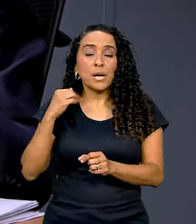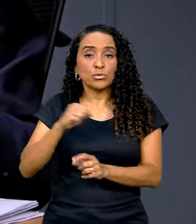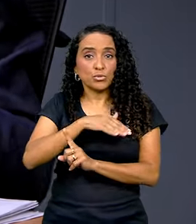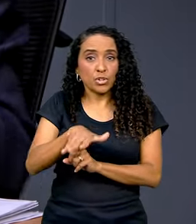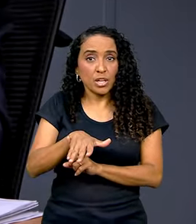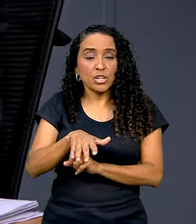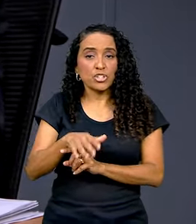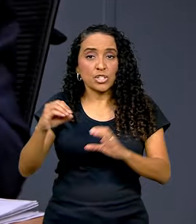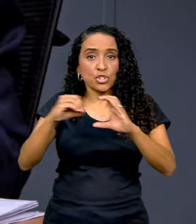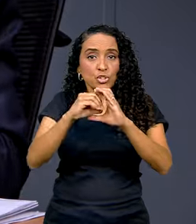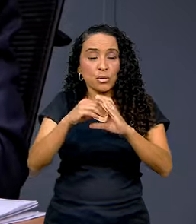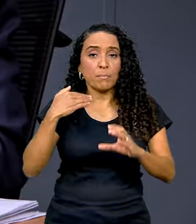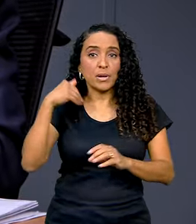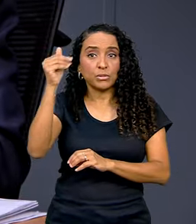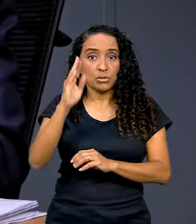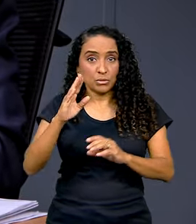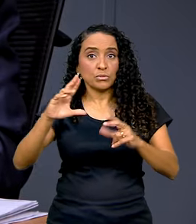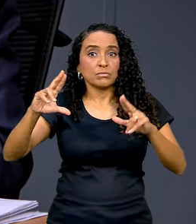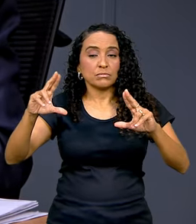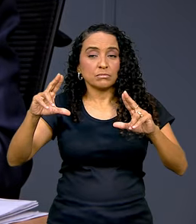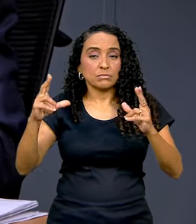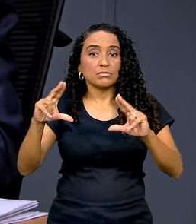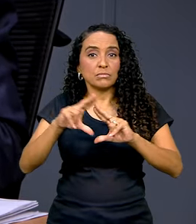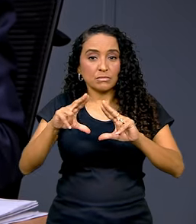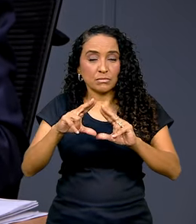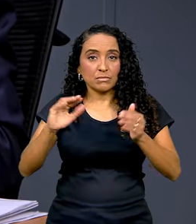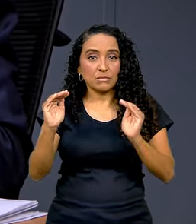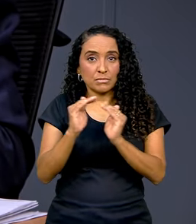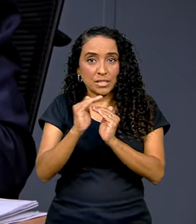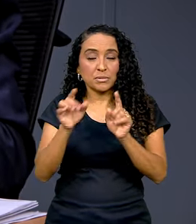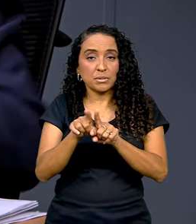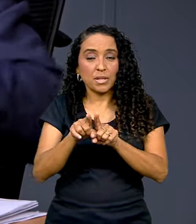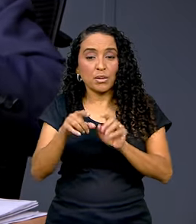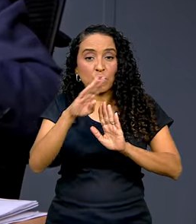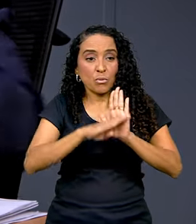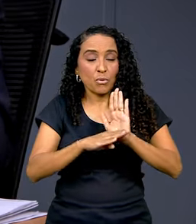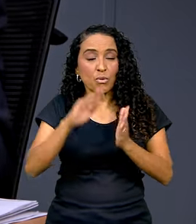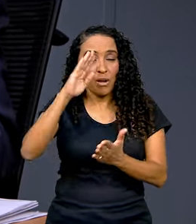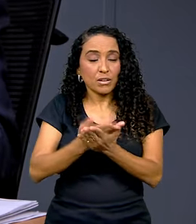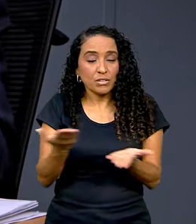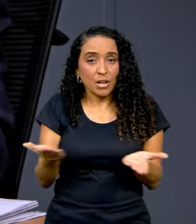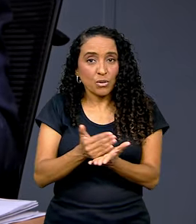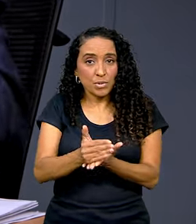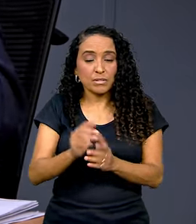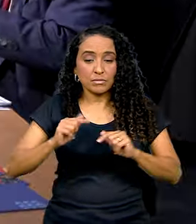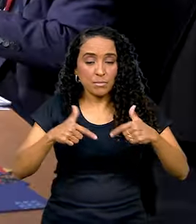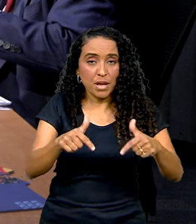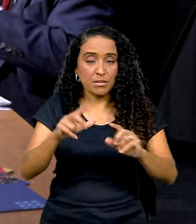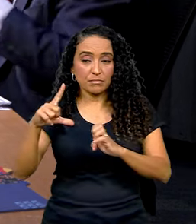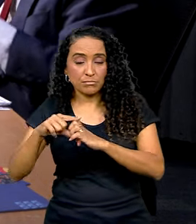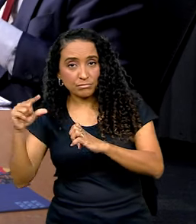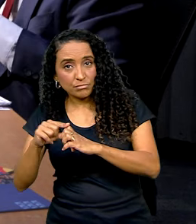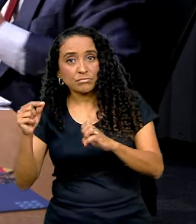o Nordeste com o Banco do Nordeste centro-oeste o Banco do Brasil também tá começando agora com o programa acredita então pelo